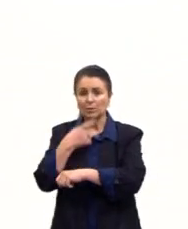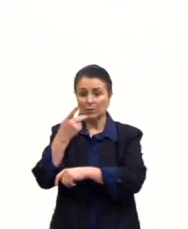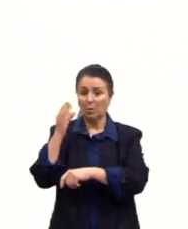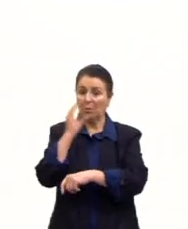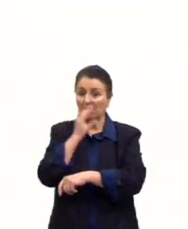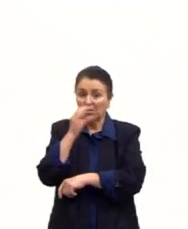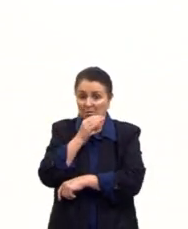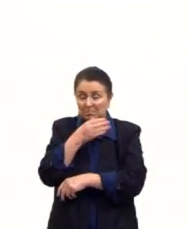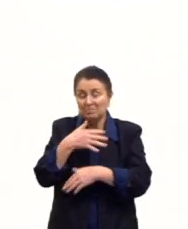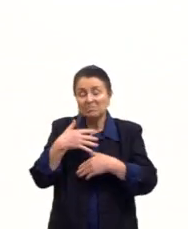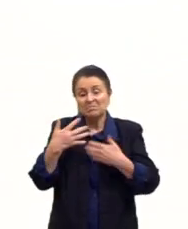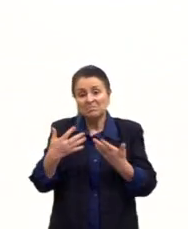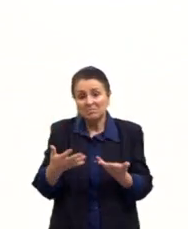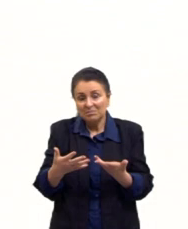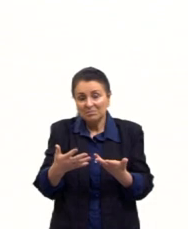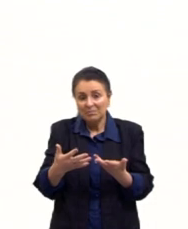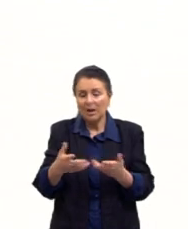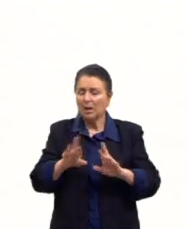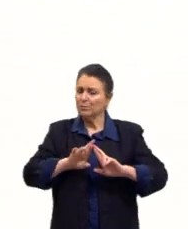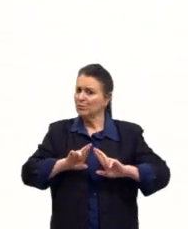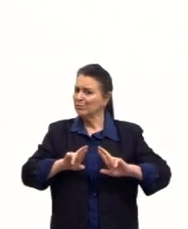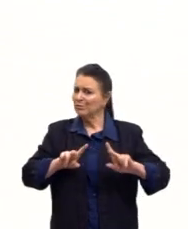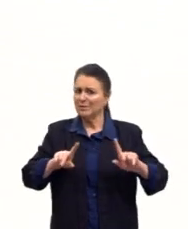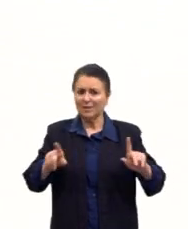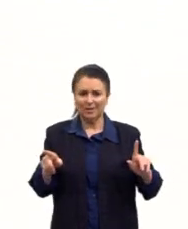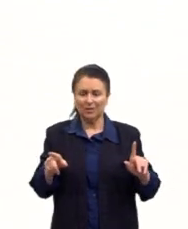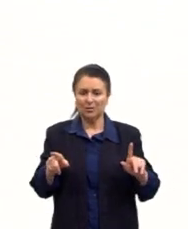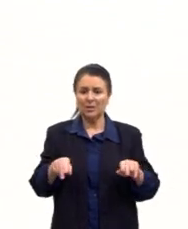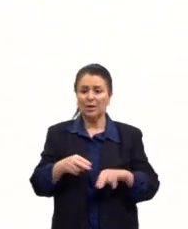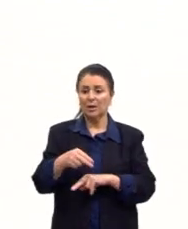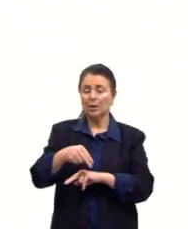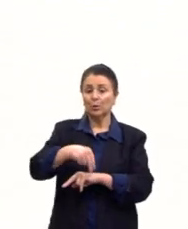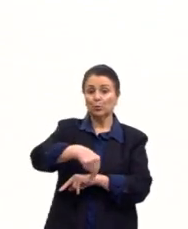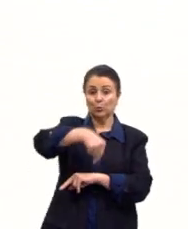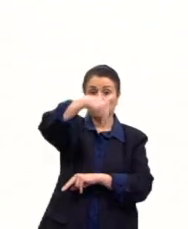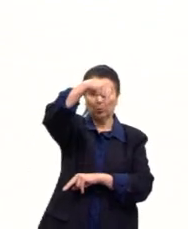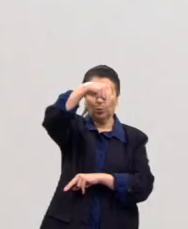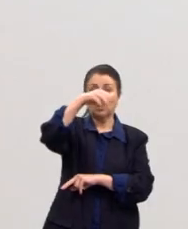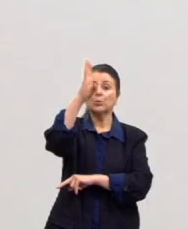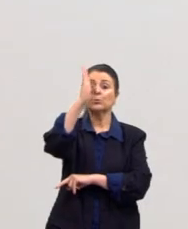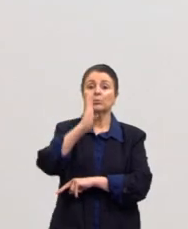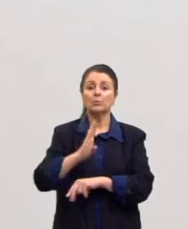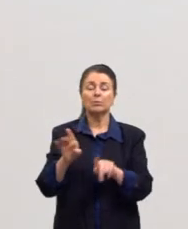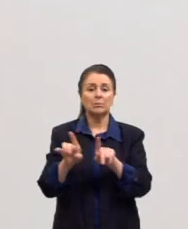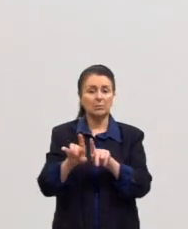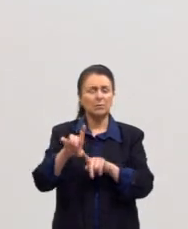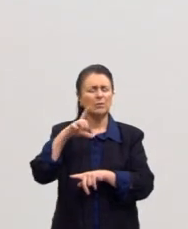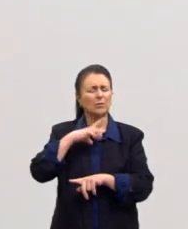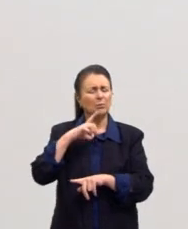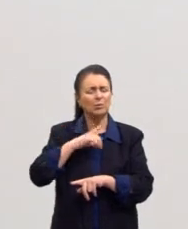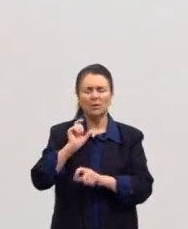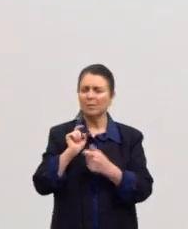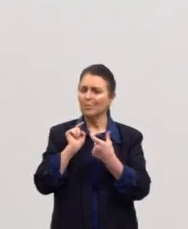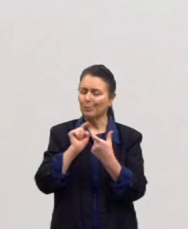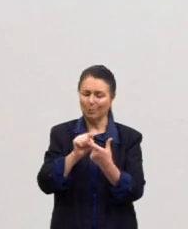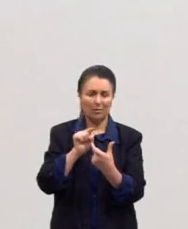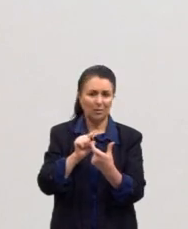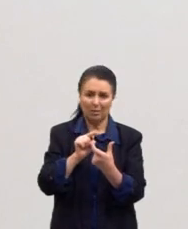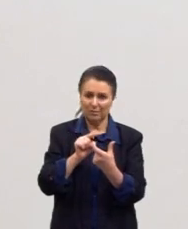então é uma coisa diferente né se tu pegar o nortista né ele ele já tem muitas palavras